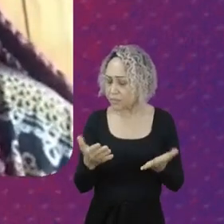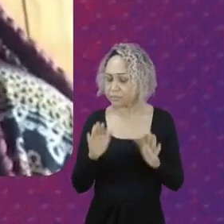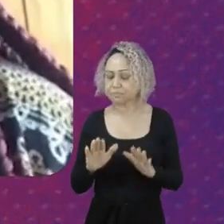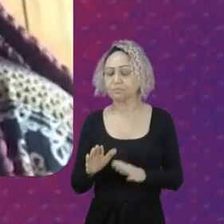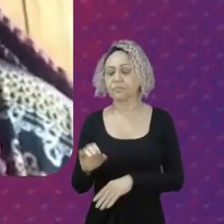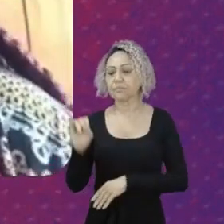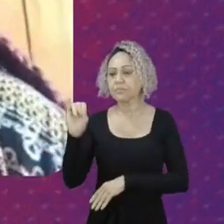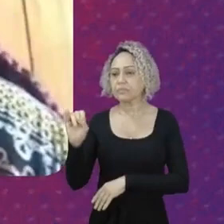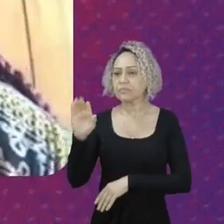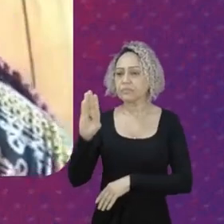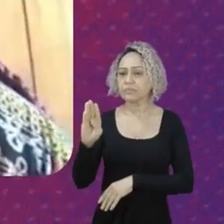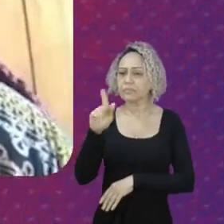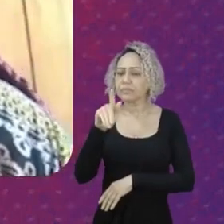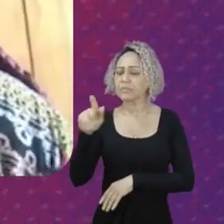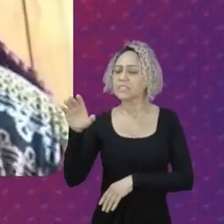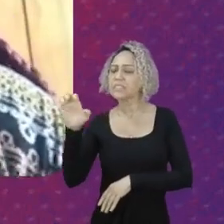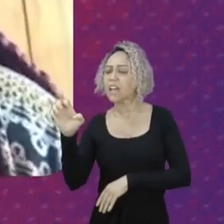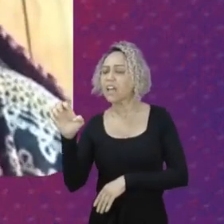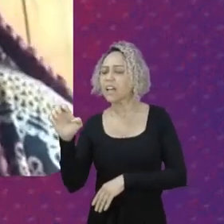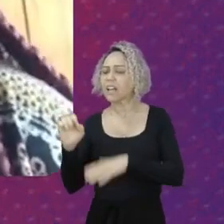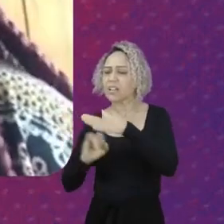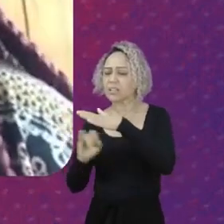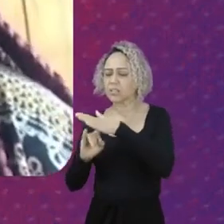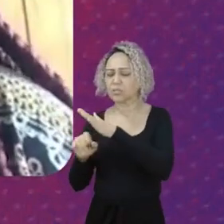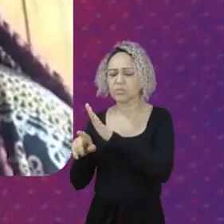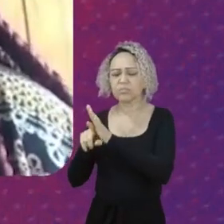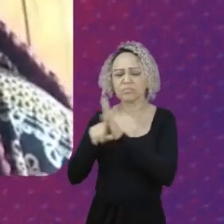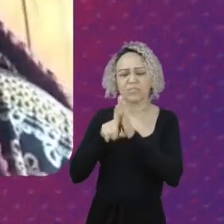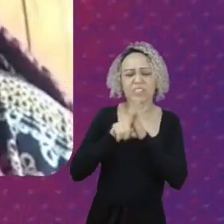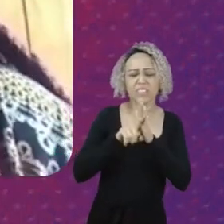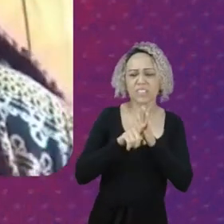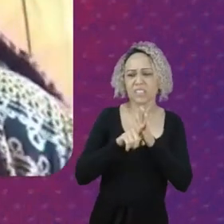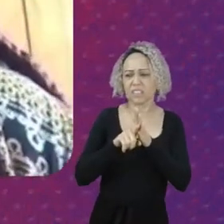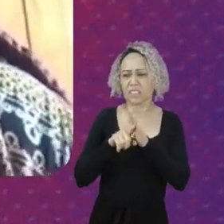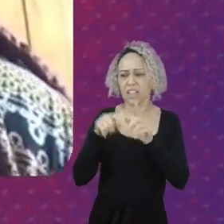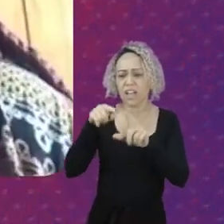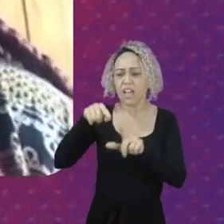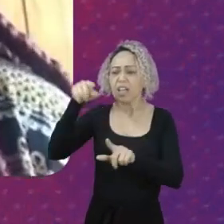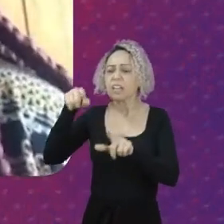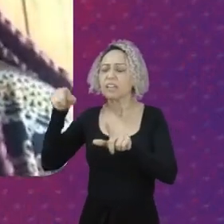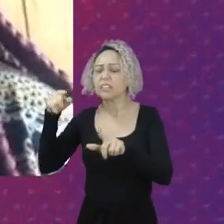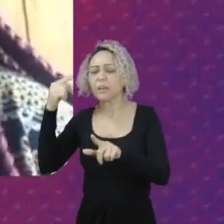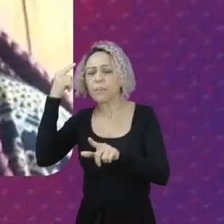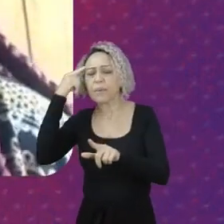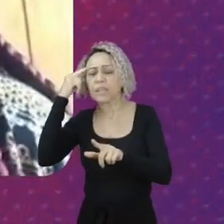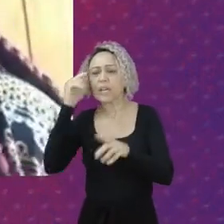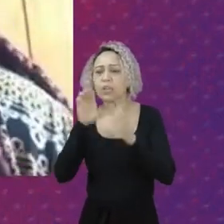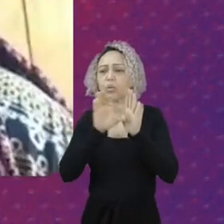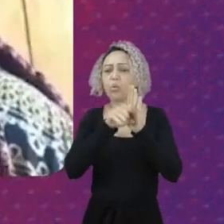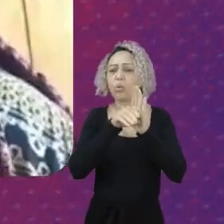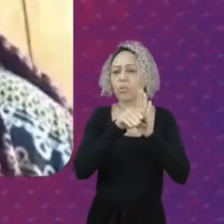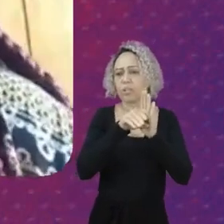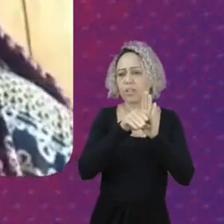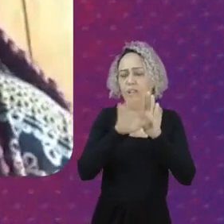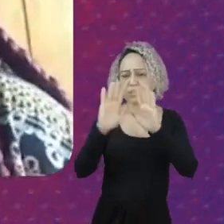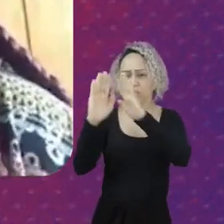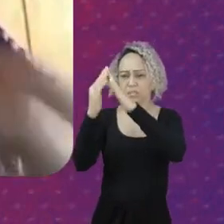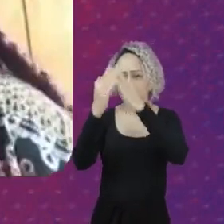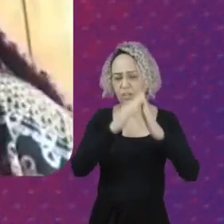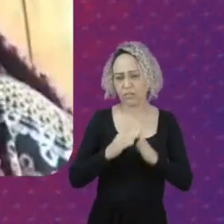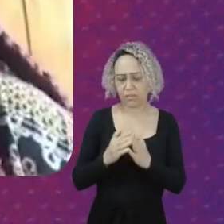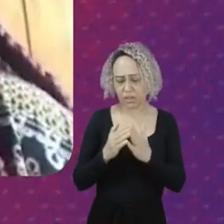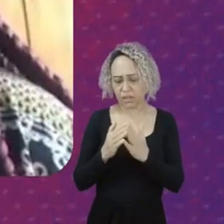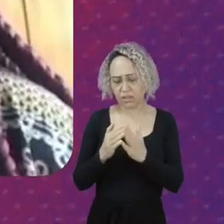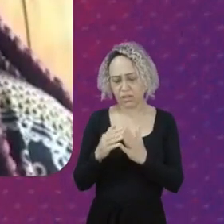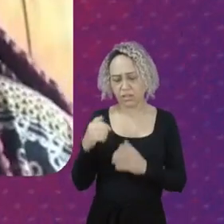Brasileiro de Geografia e Estatística, pensando o conceito de favelas, se você não sabe, ou de repente ouviu falar, mas